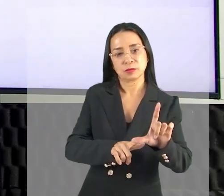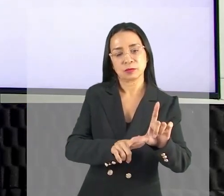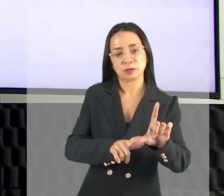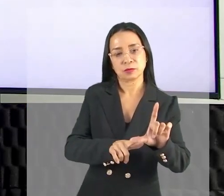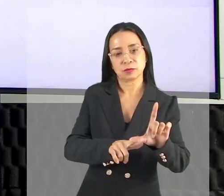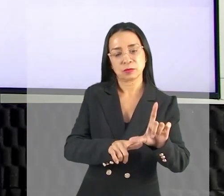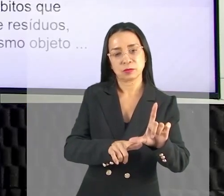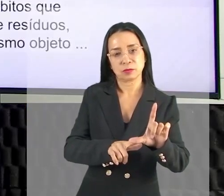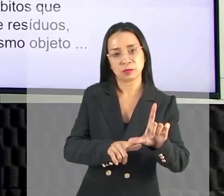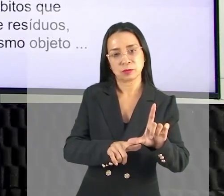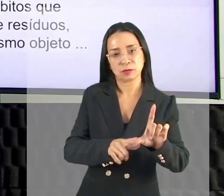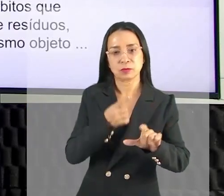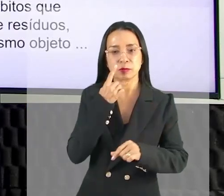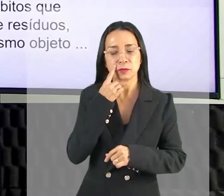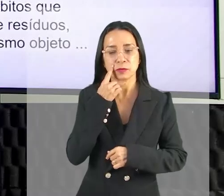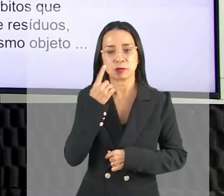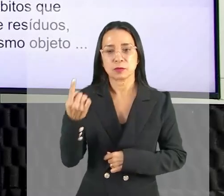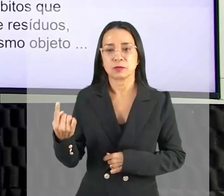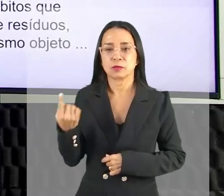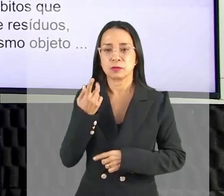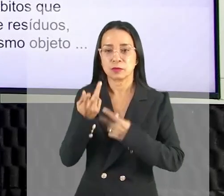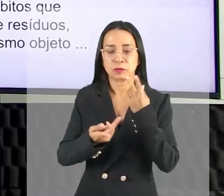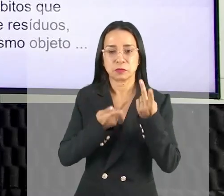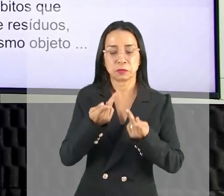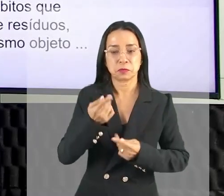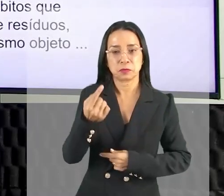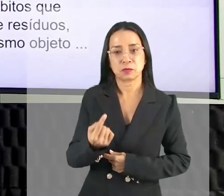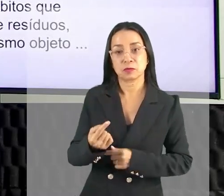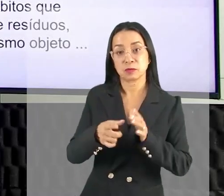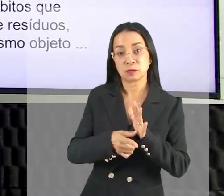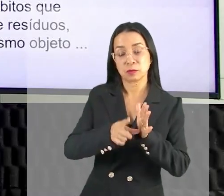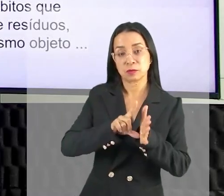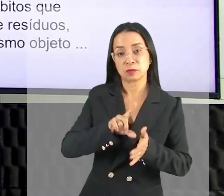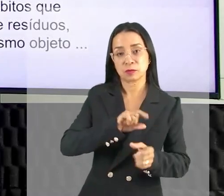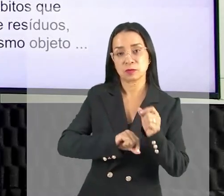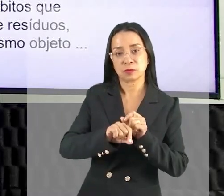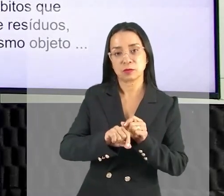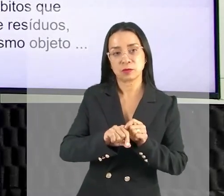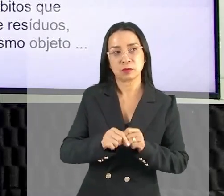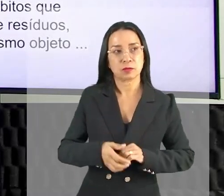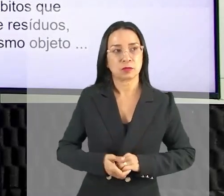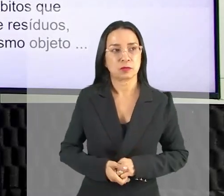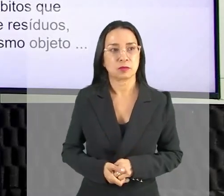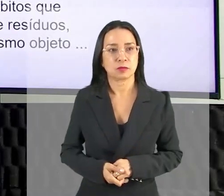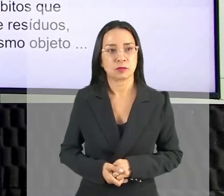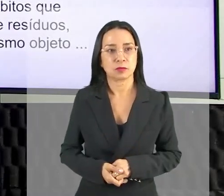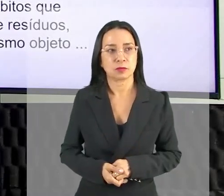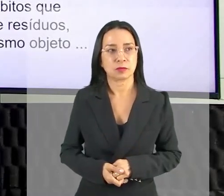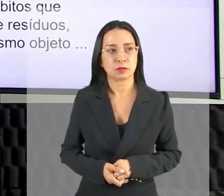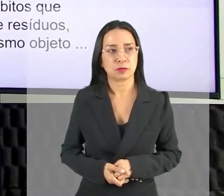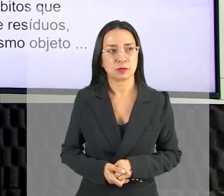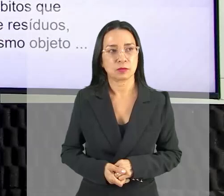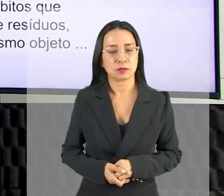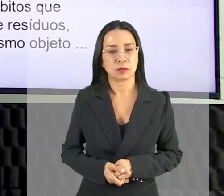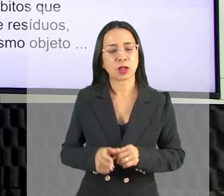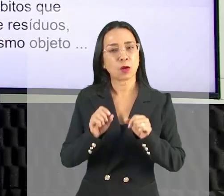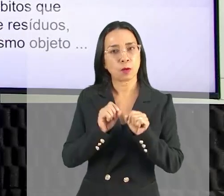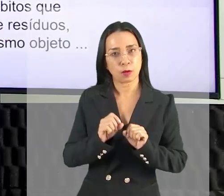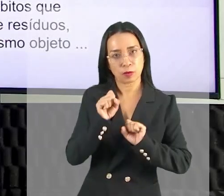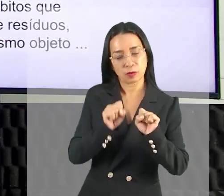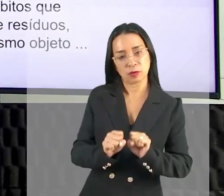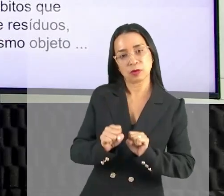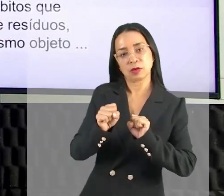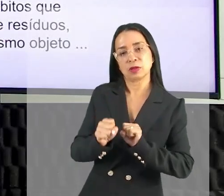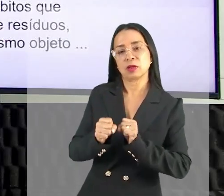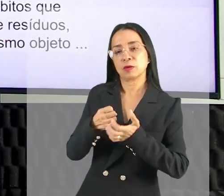aí a gente tem que ver lá o que ele estava falando, ó, em termos de o que a gente pode fazer, tá,